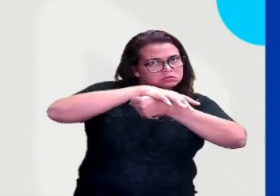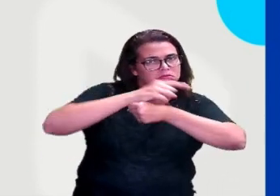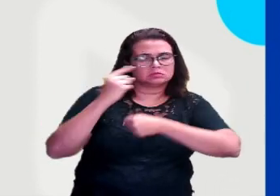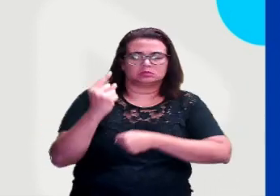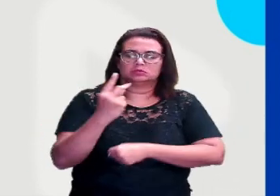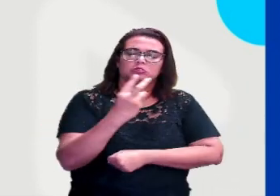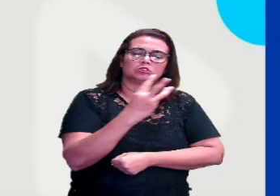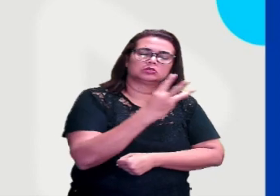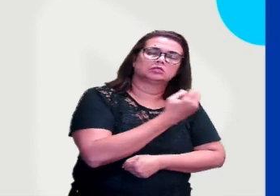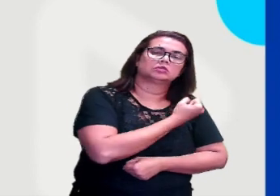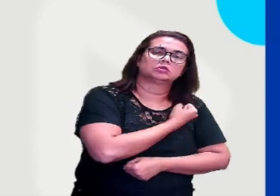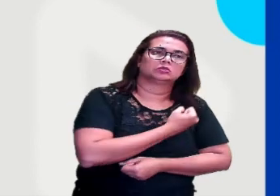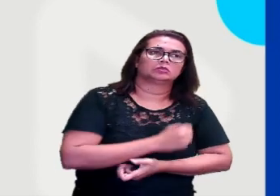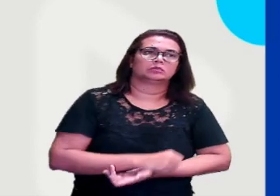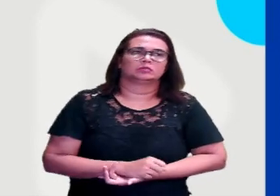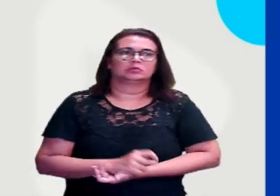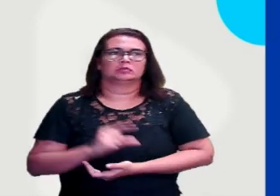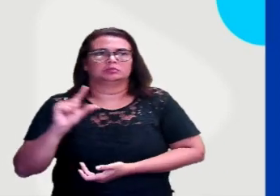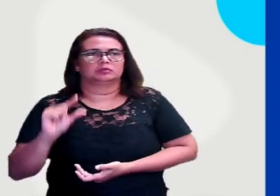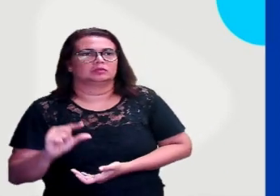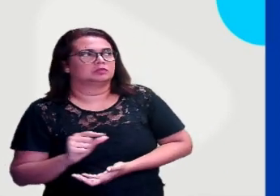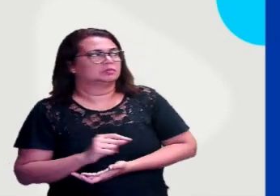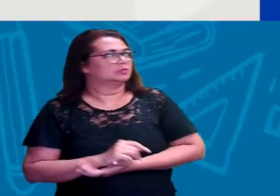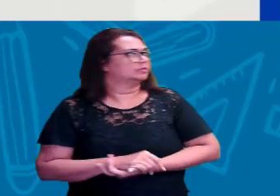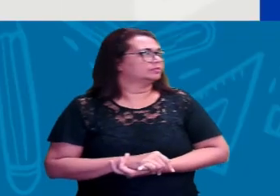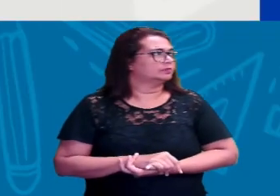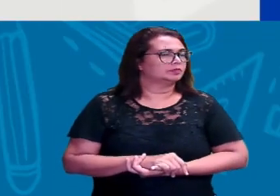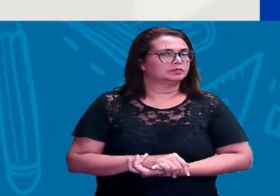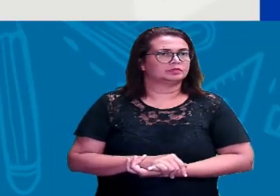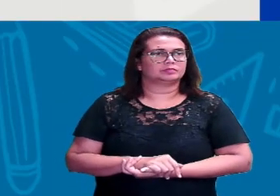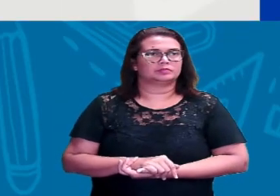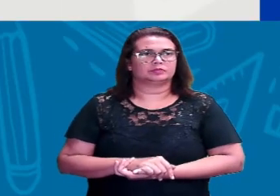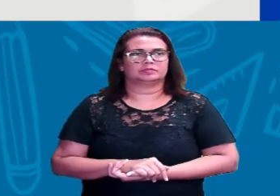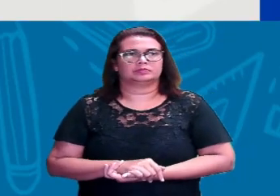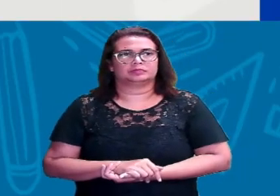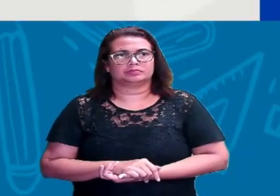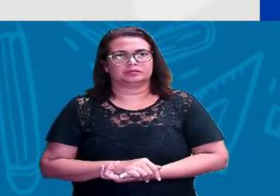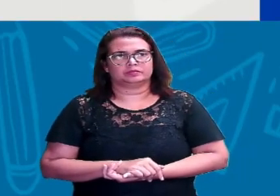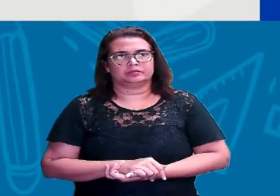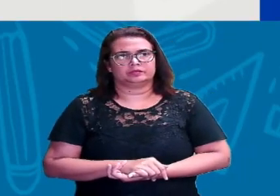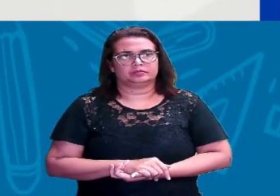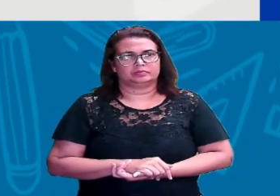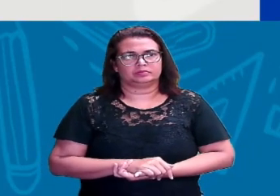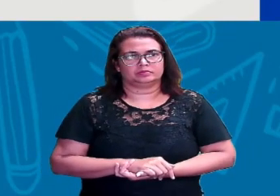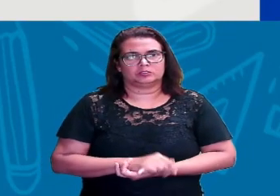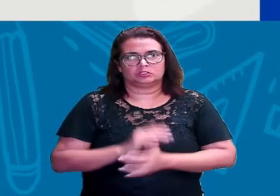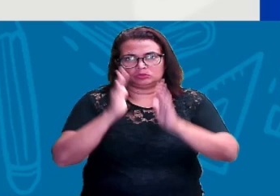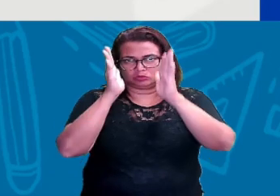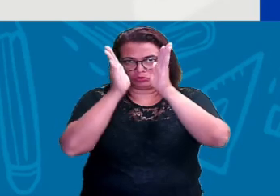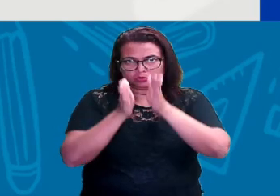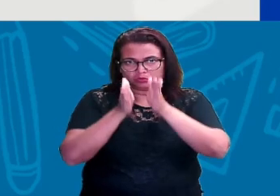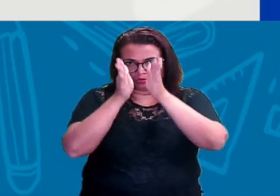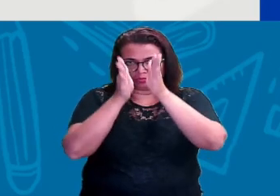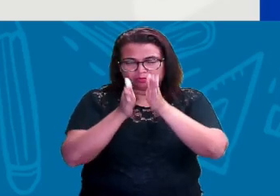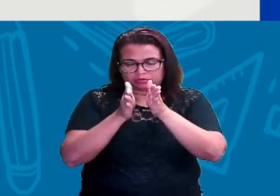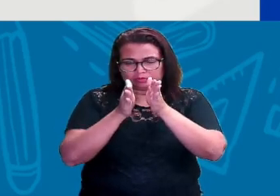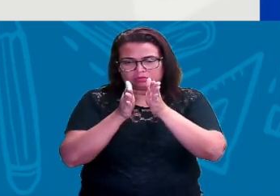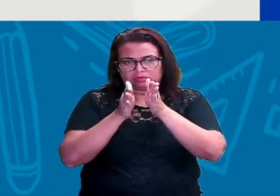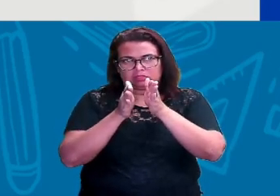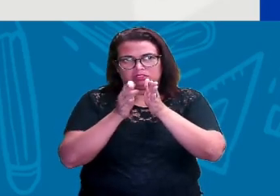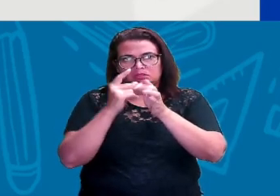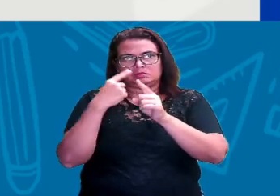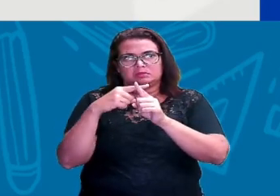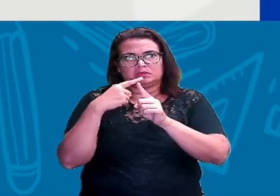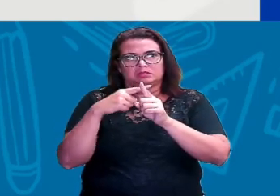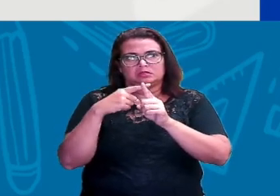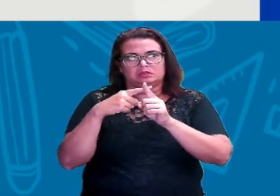e 3. Então, quem é o menos cheio? Olha aqui onde apareceu o número 1, o do meio, tá? Por que ele é o menos